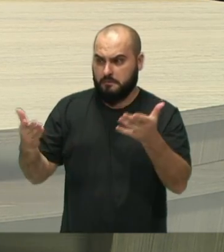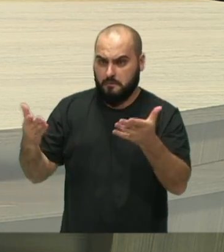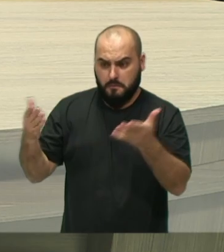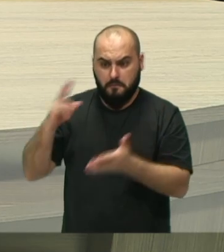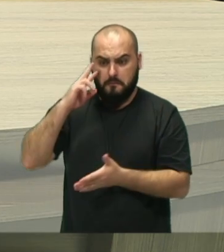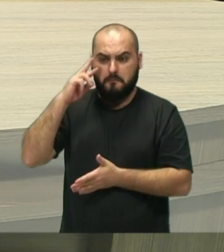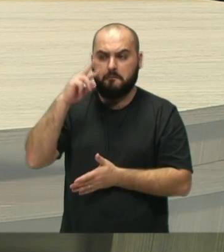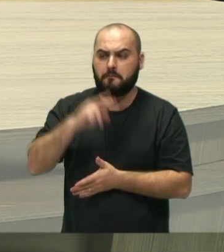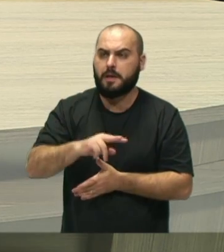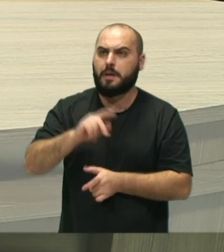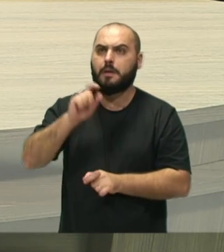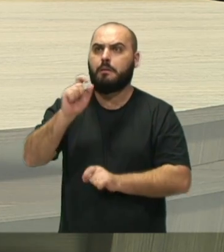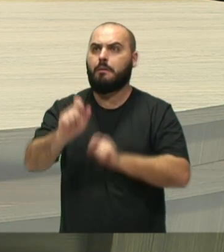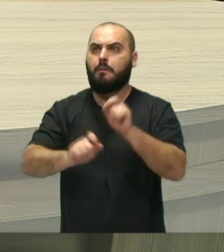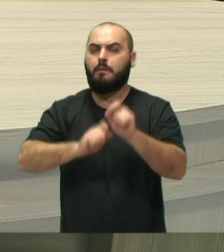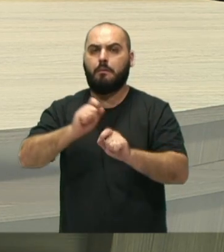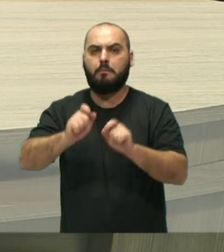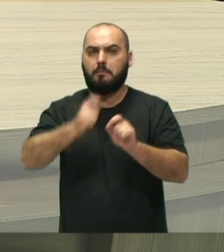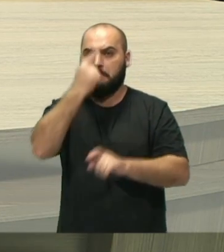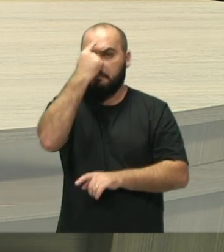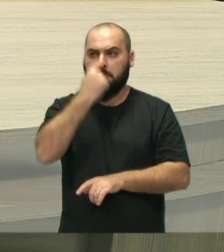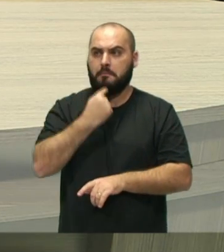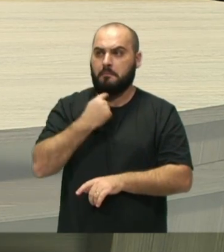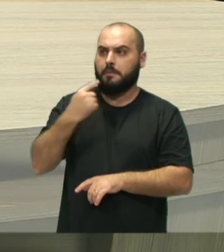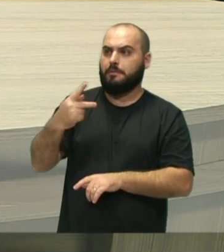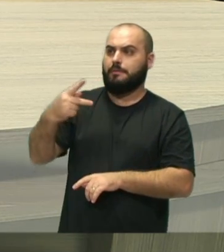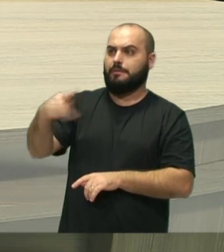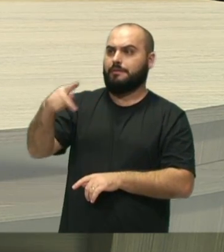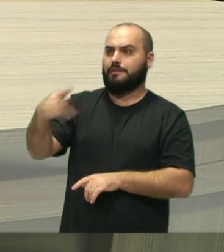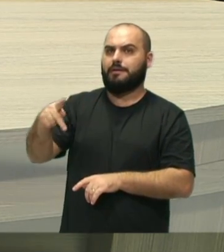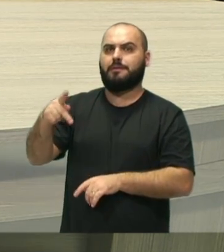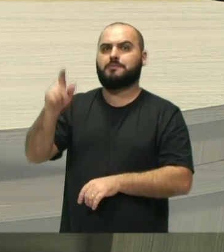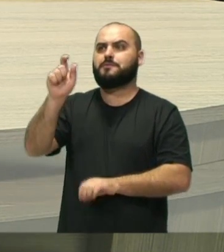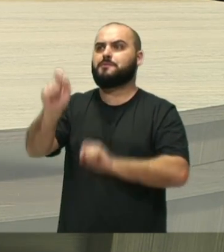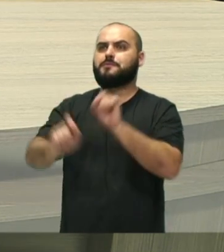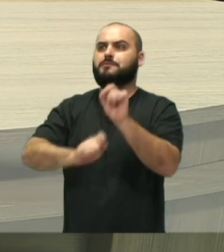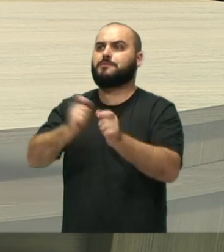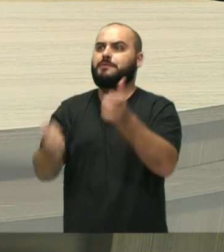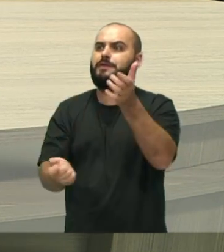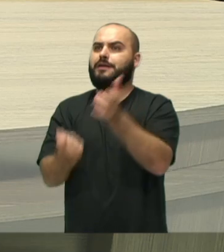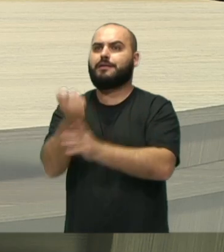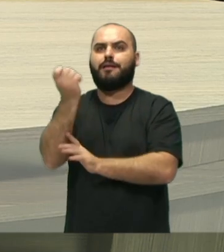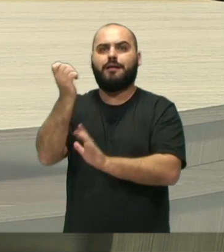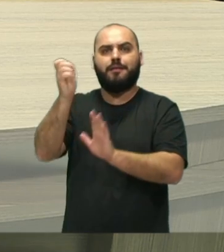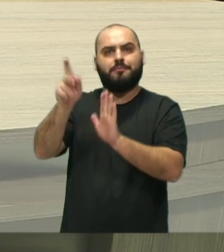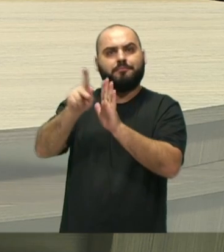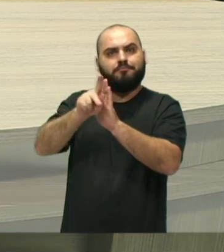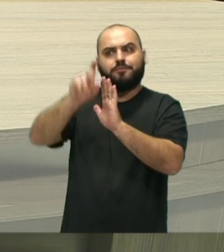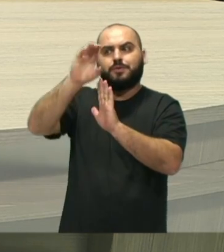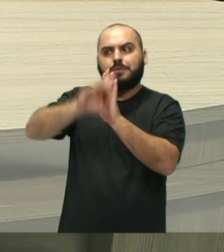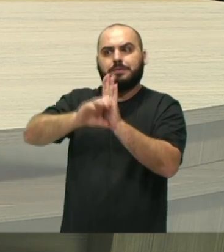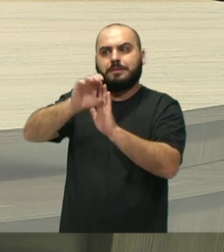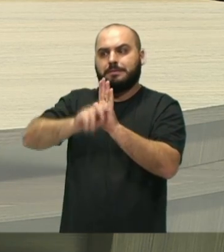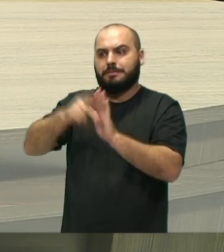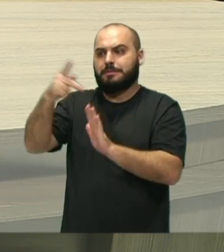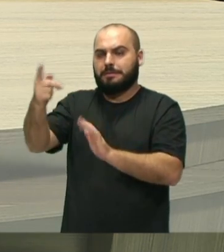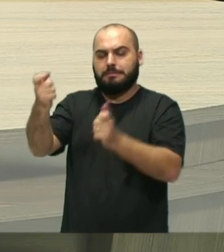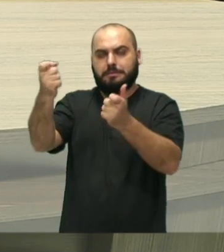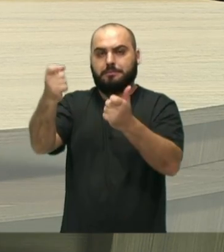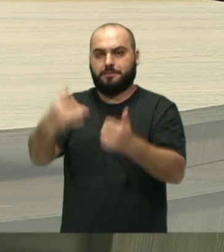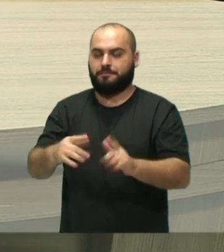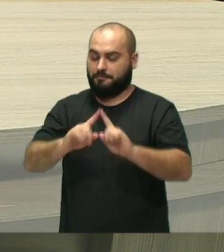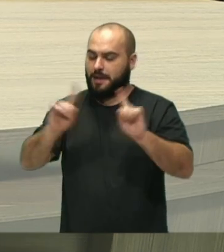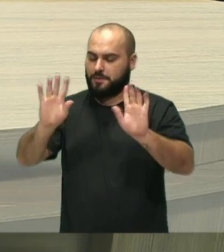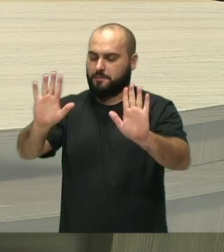te rotular. Rotular já é ruim, né? Ninguém deveria ser rotulado. Mas digamos assim, todas essas